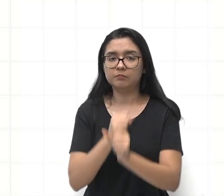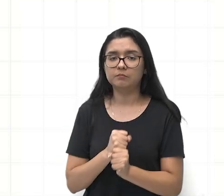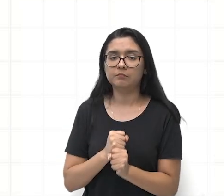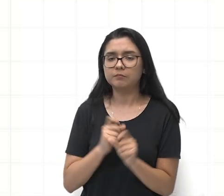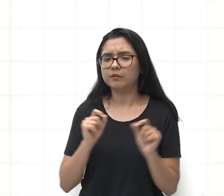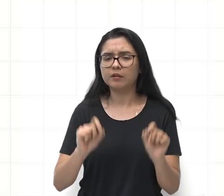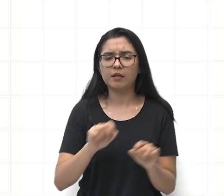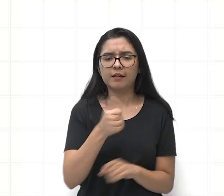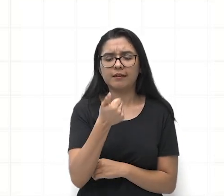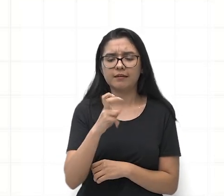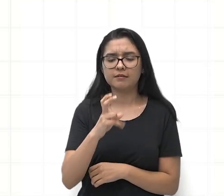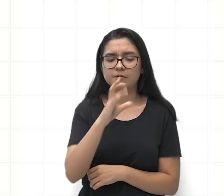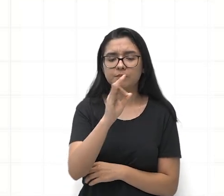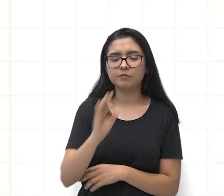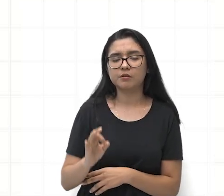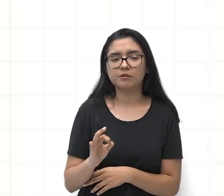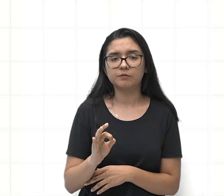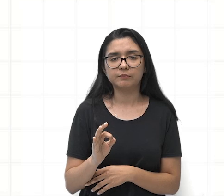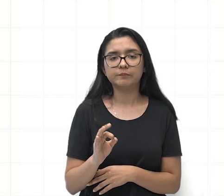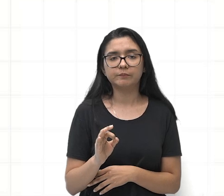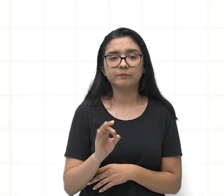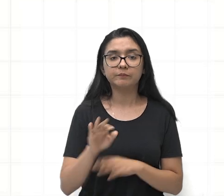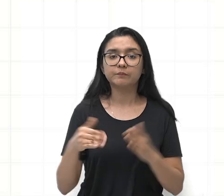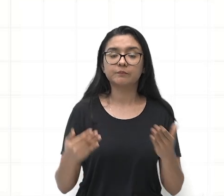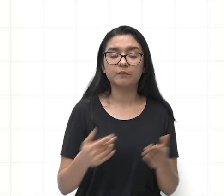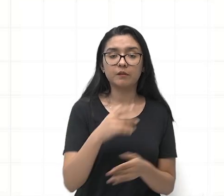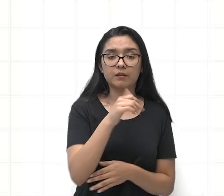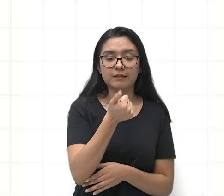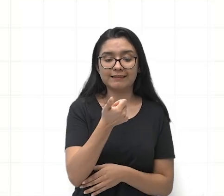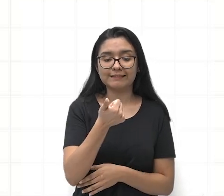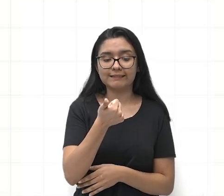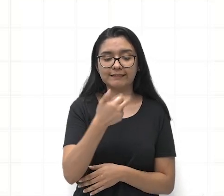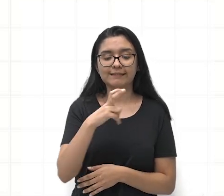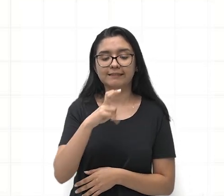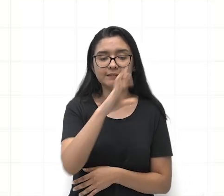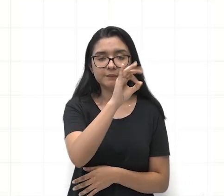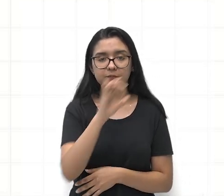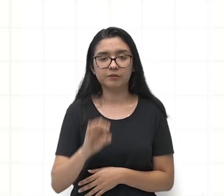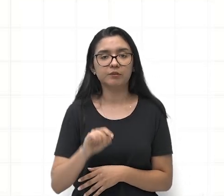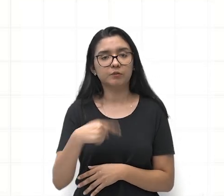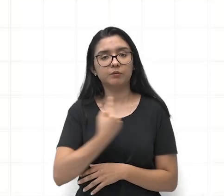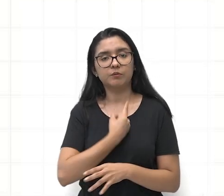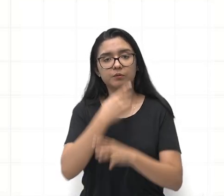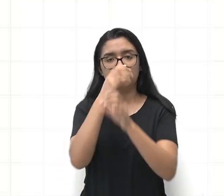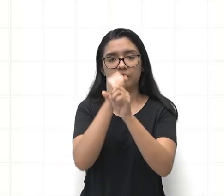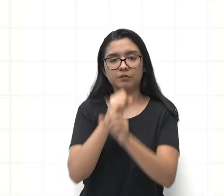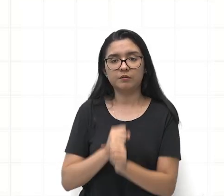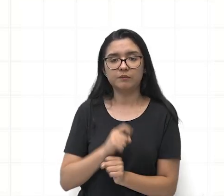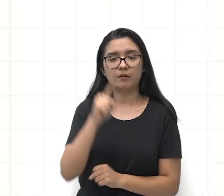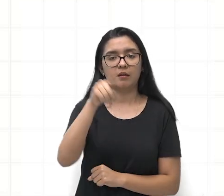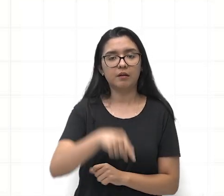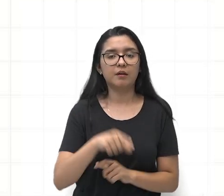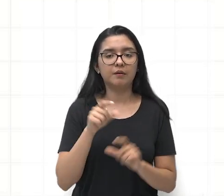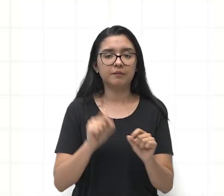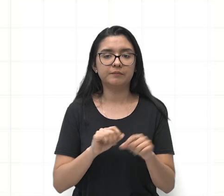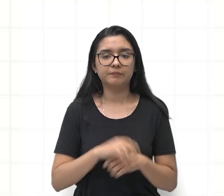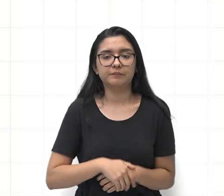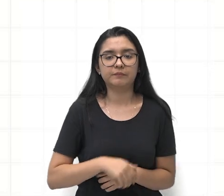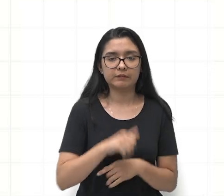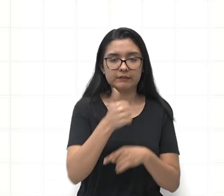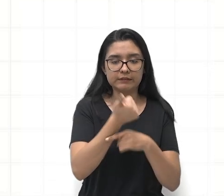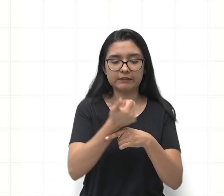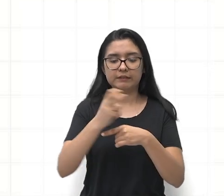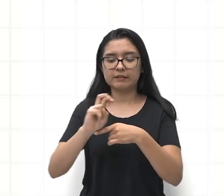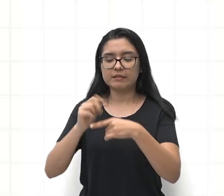é 15%? Ora, 15%, como nós calculamos ali, né, é igual a 15 sobre